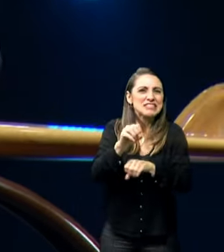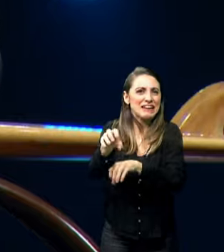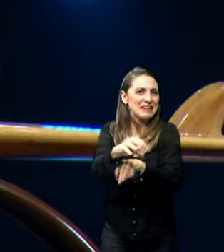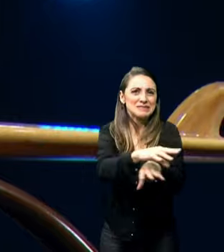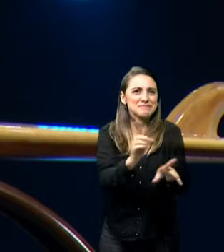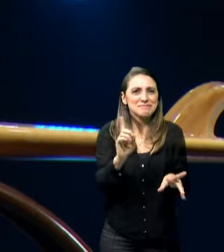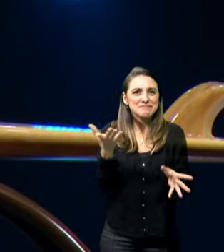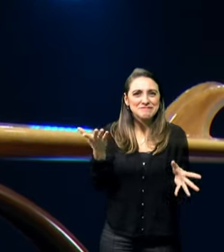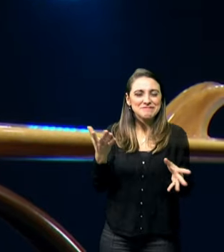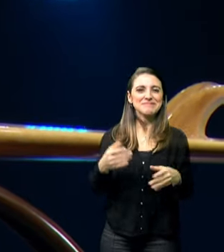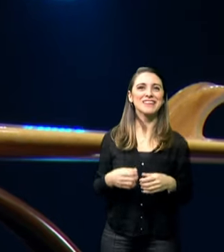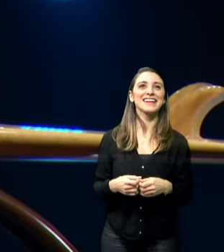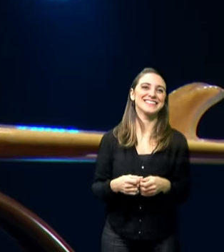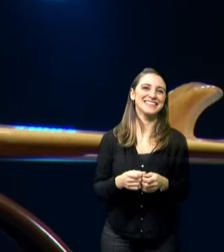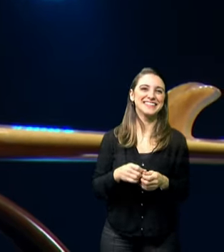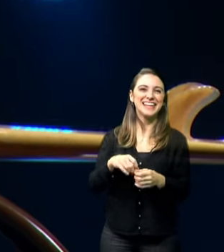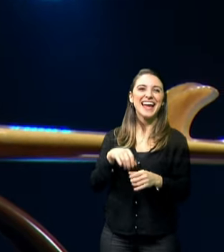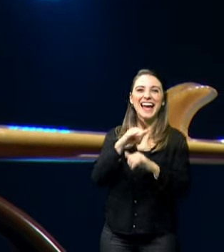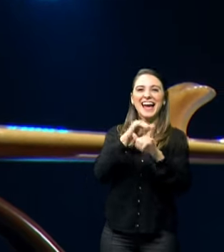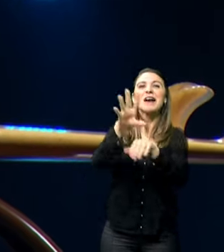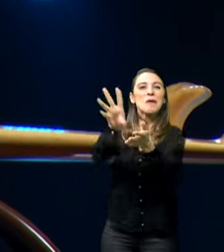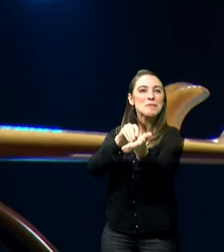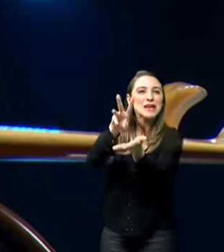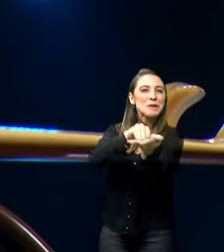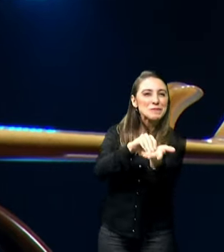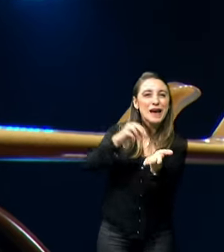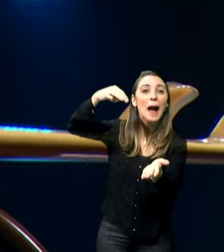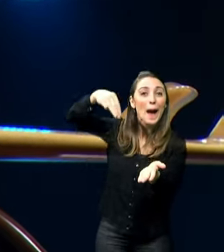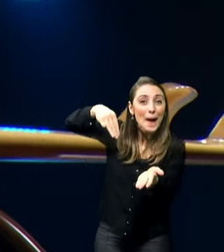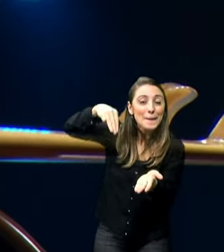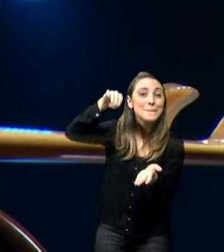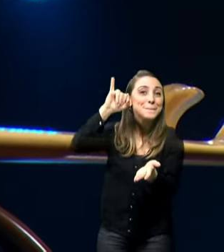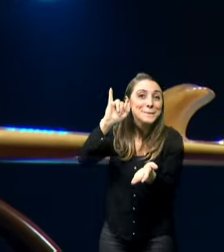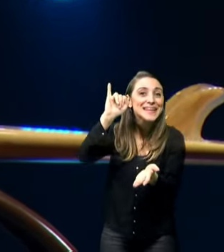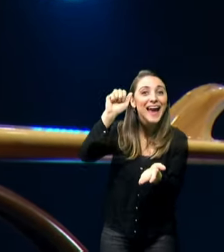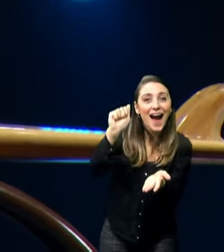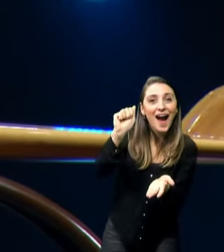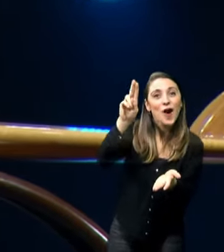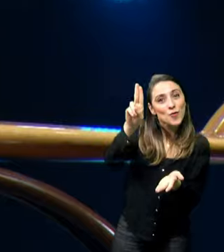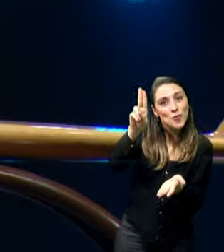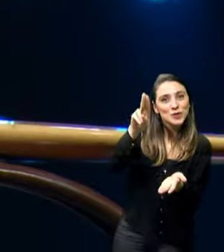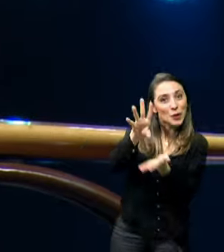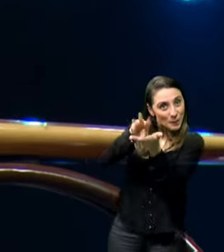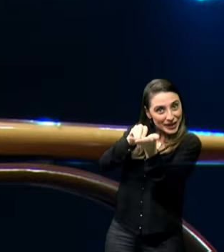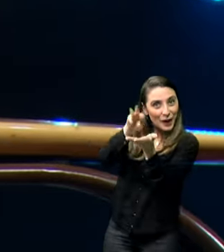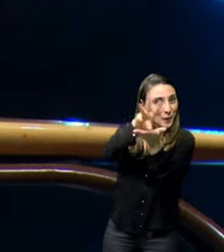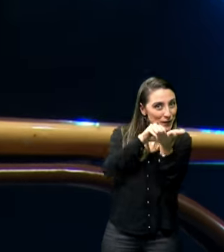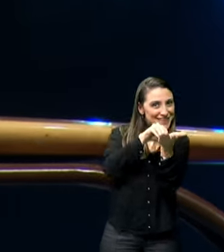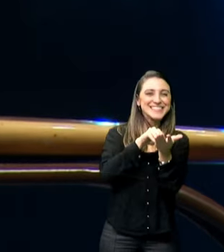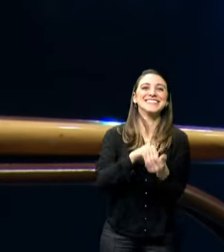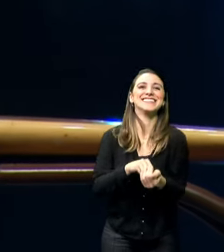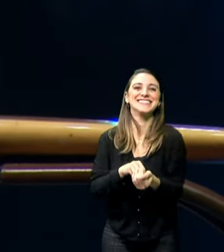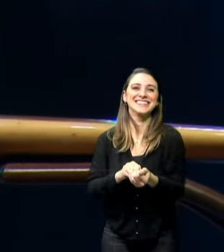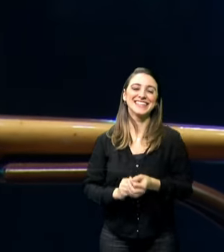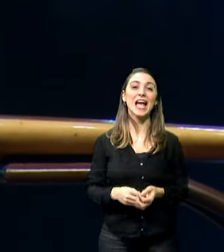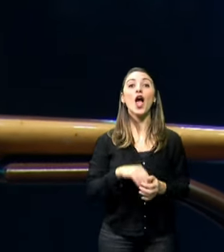Não. Mi, vai lá, mi, miau, junto. Não tem isso. Aquele